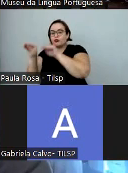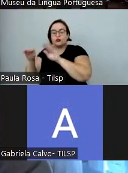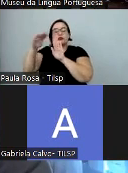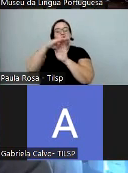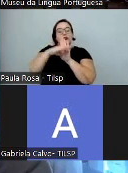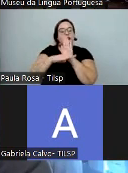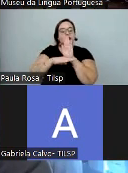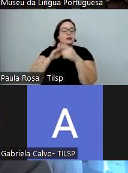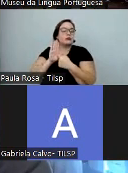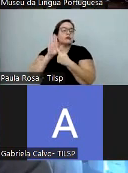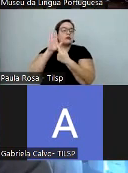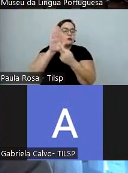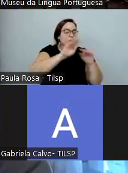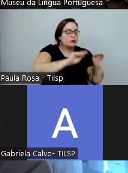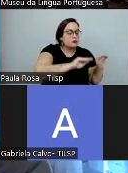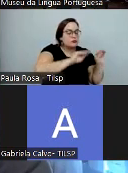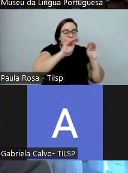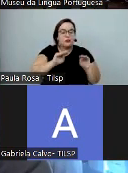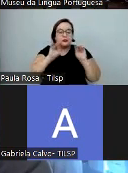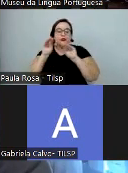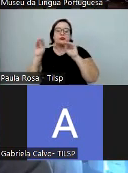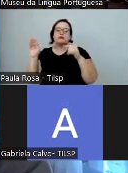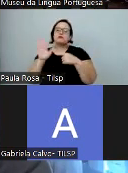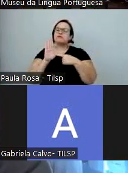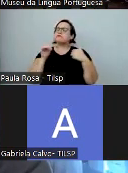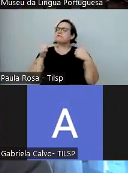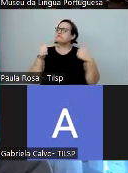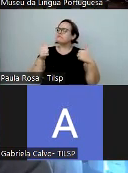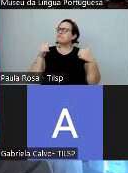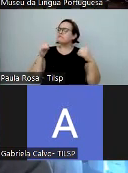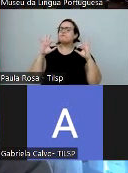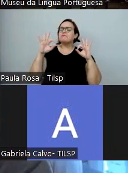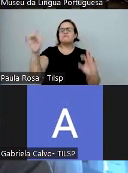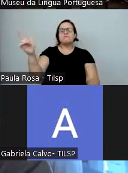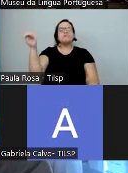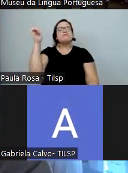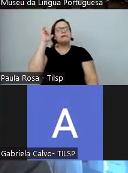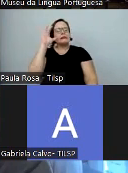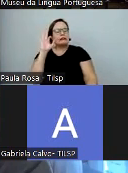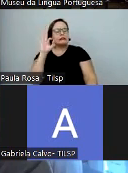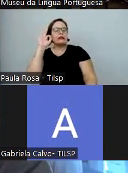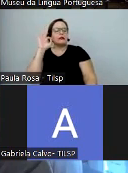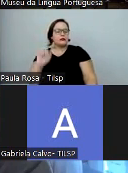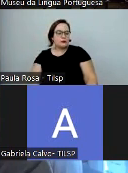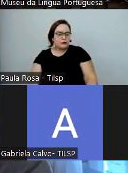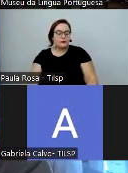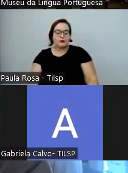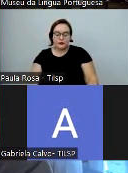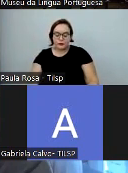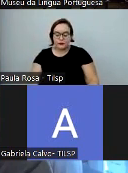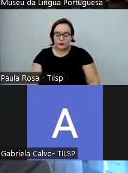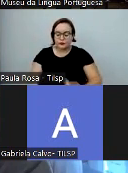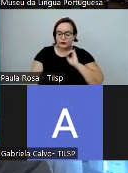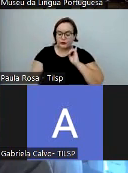itinerantes se demonstrou muito bem sucedidos deu muito certo e nós também tivemos sucesso em